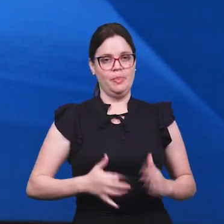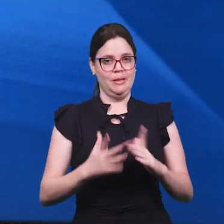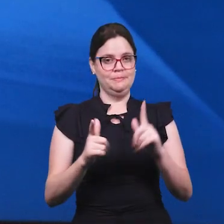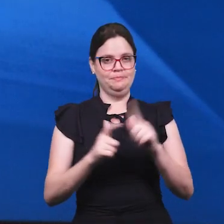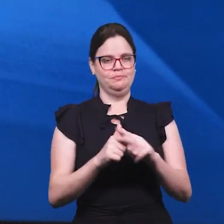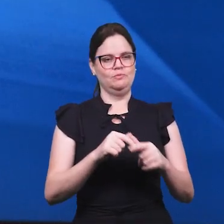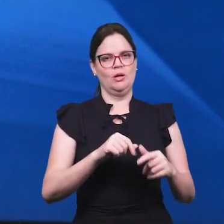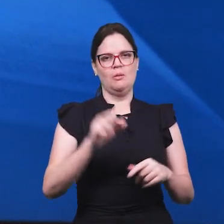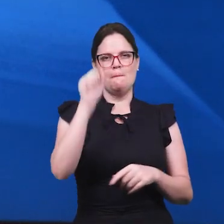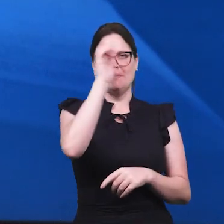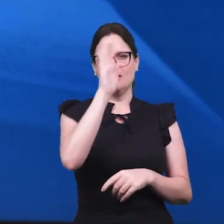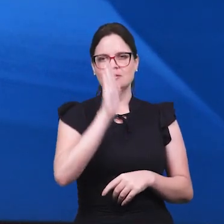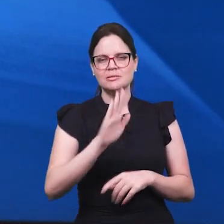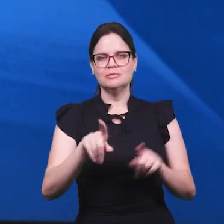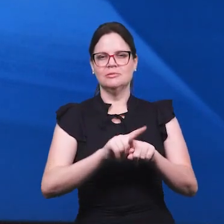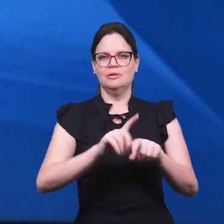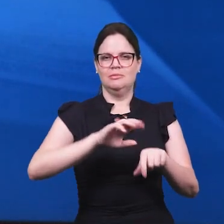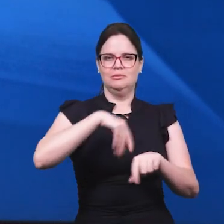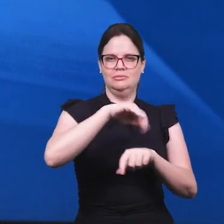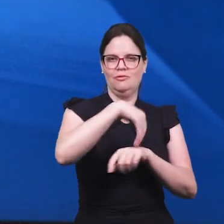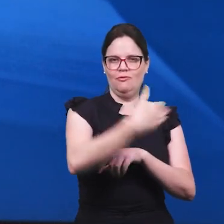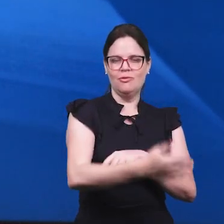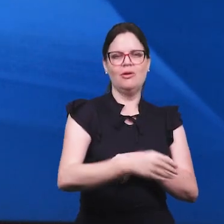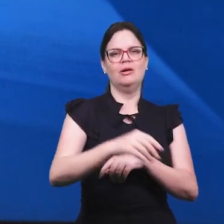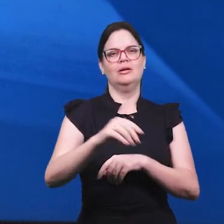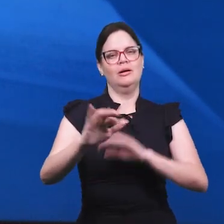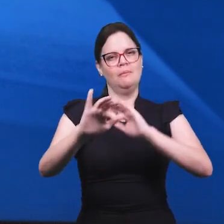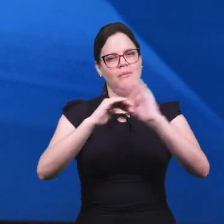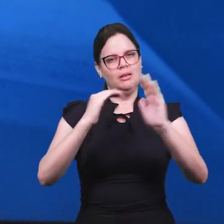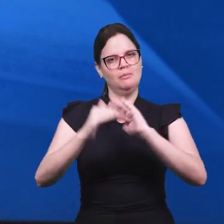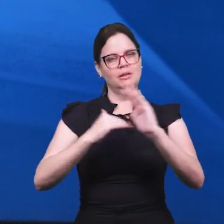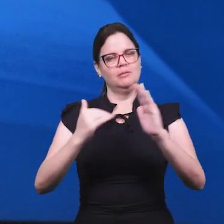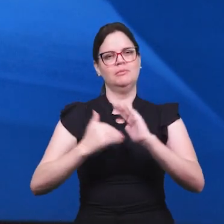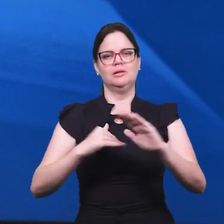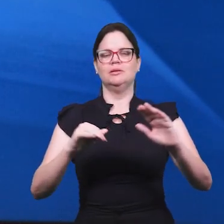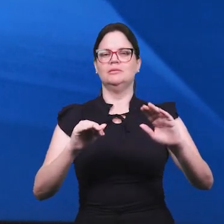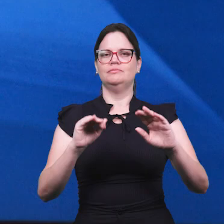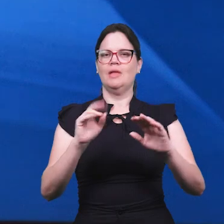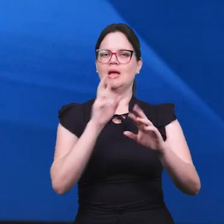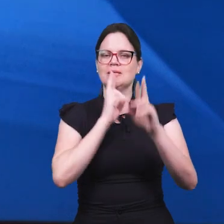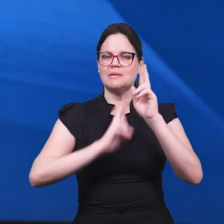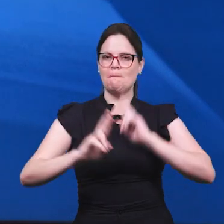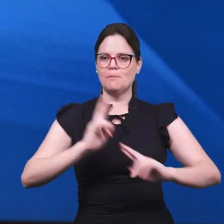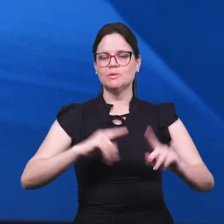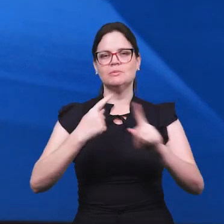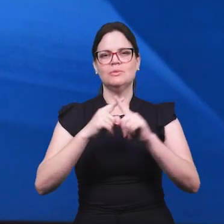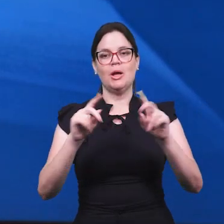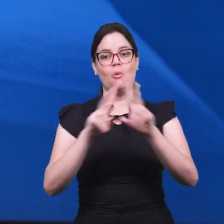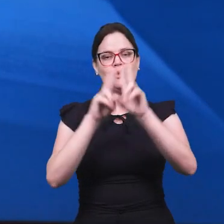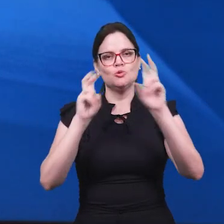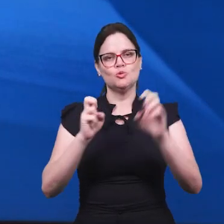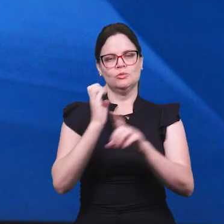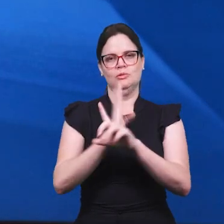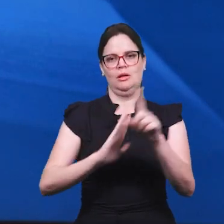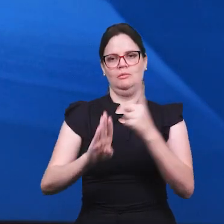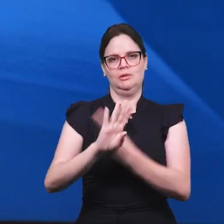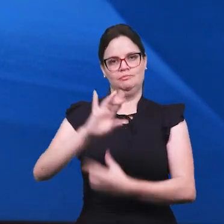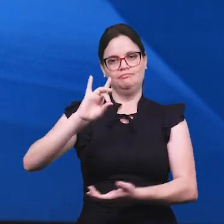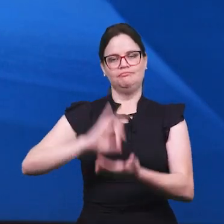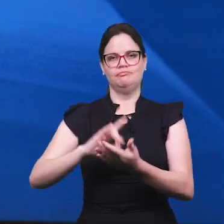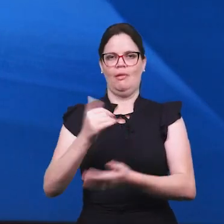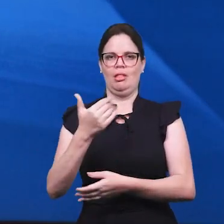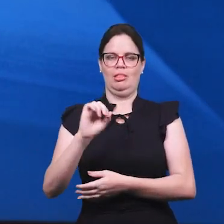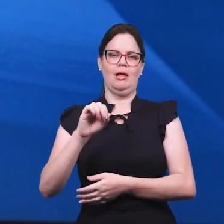Escola Bíblica, para tomarem conhecimento de informações sobre a Escola Bíblica, o assunto da Escola Bíblica de hoje. E os